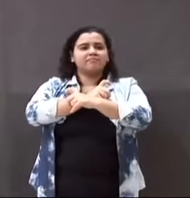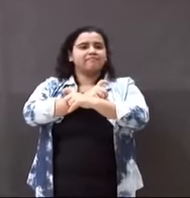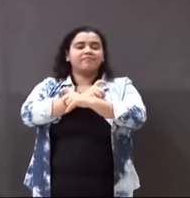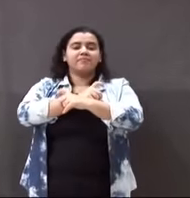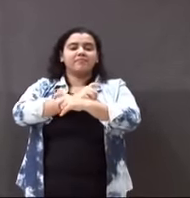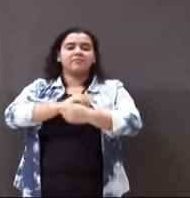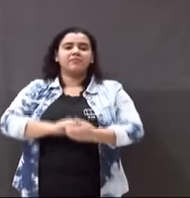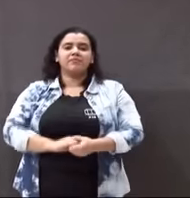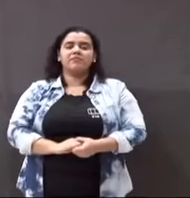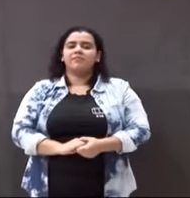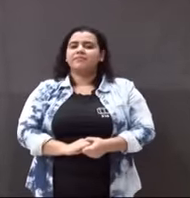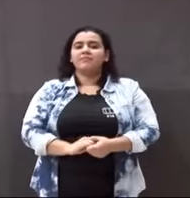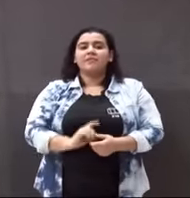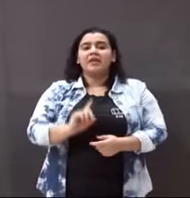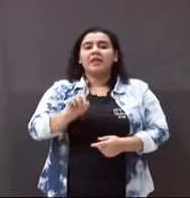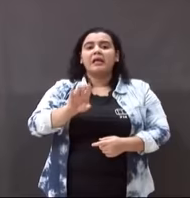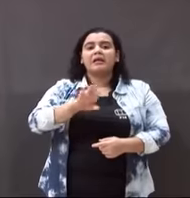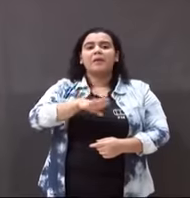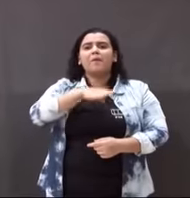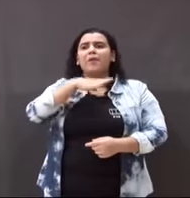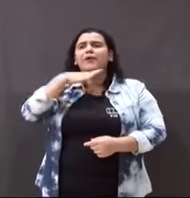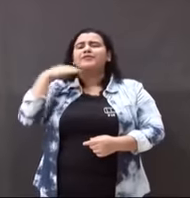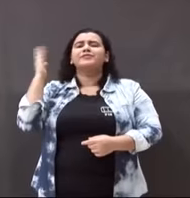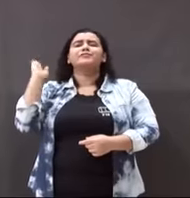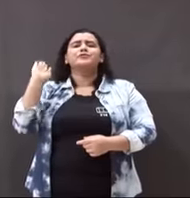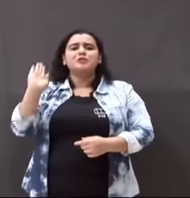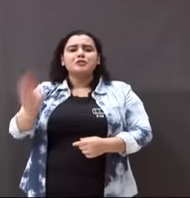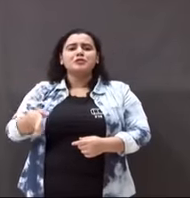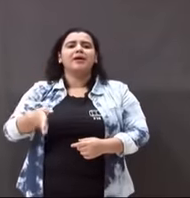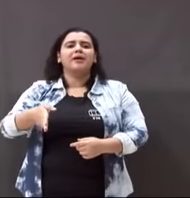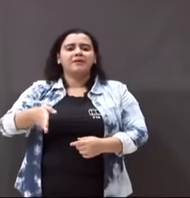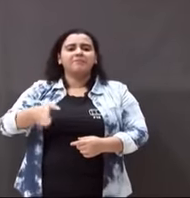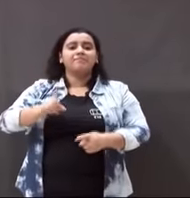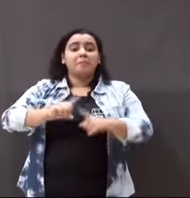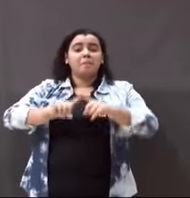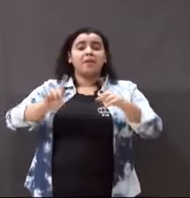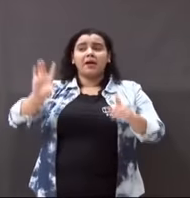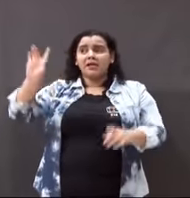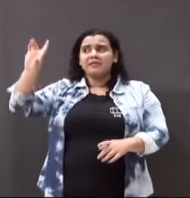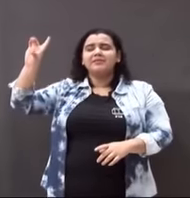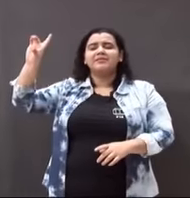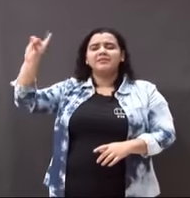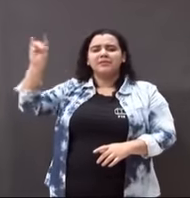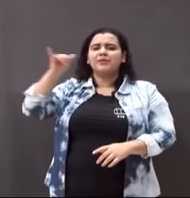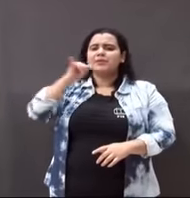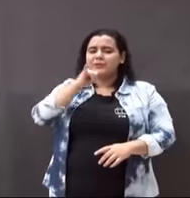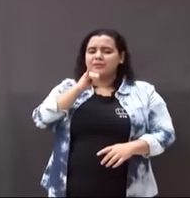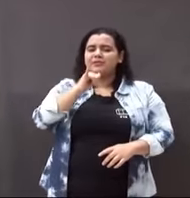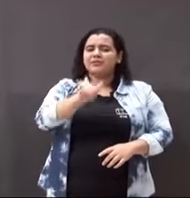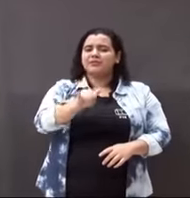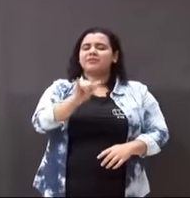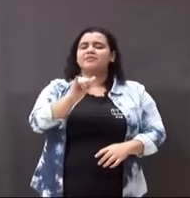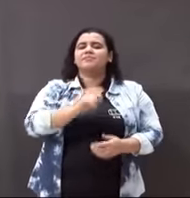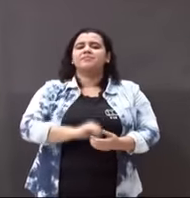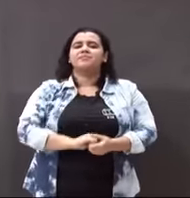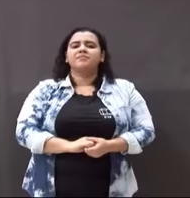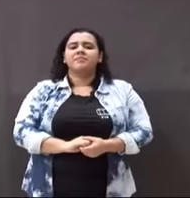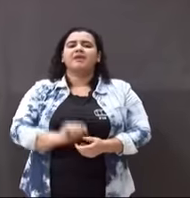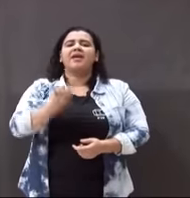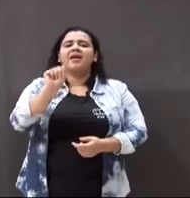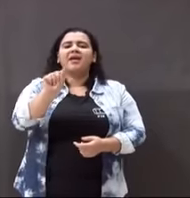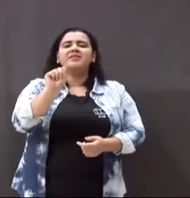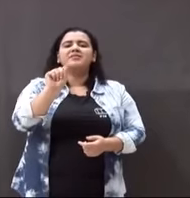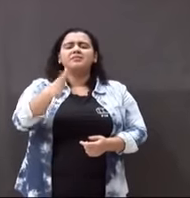mas você tá vivo. Mas Deus falou assim: esse aí vou levantar. Ah, eu vou